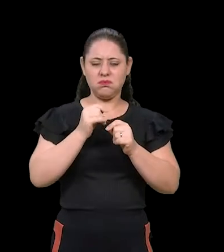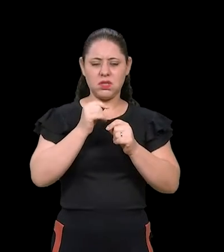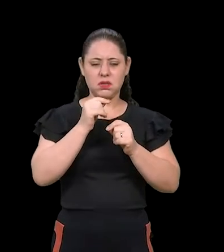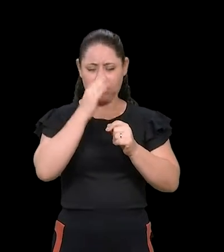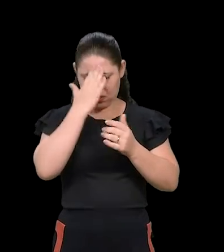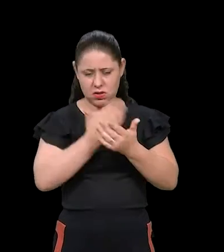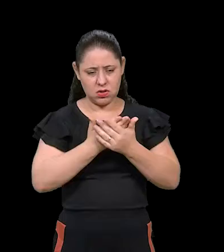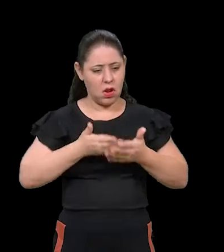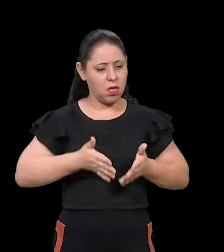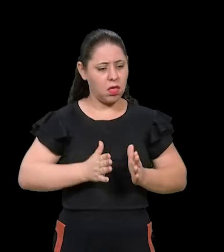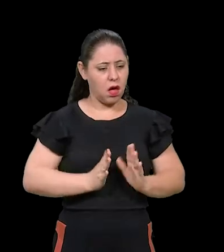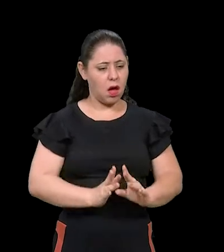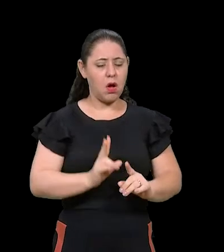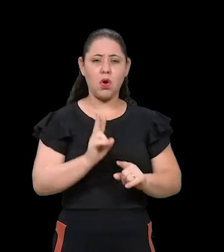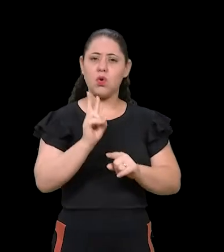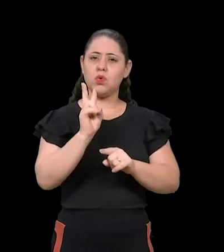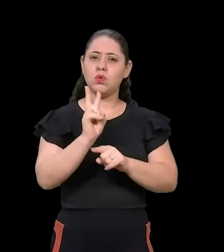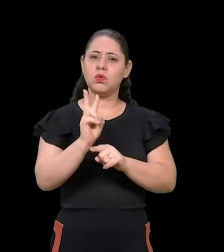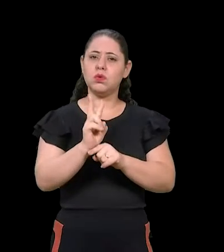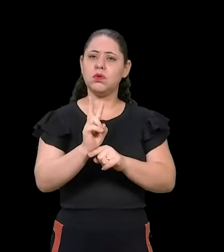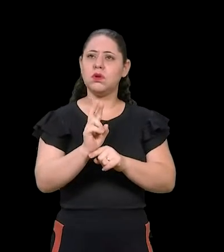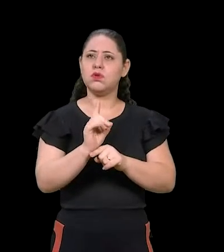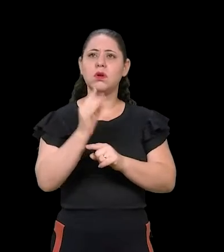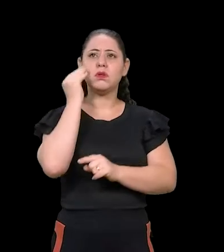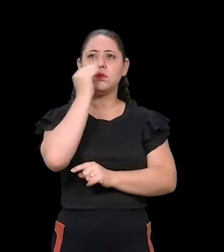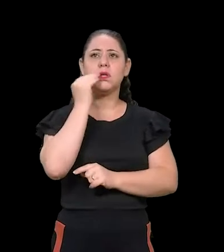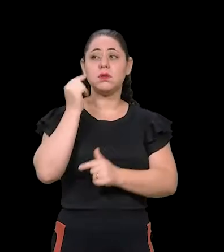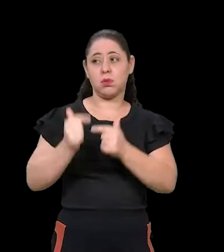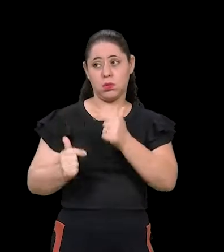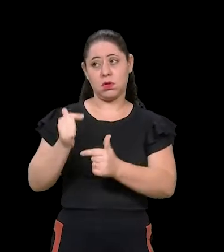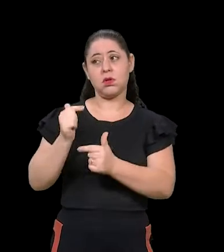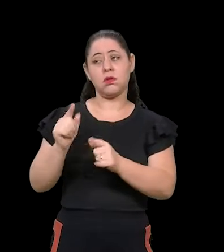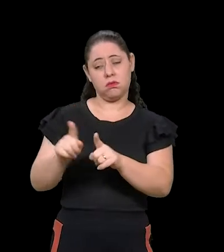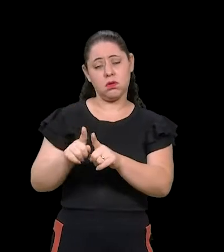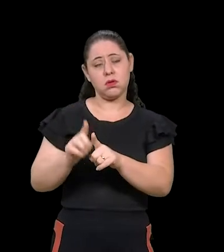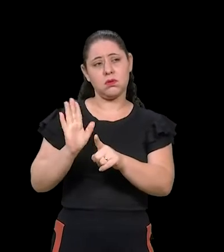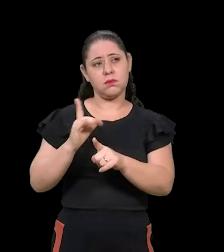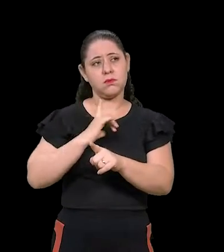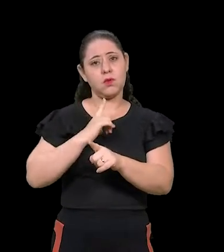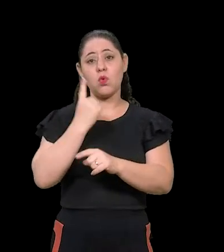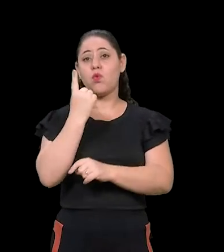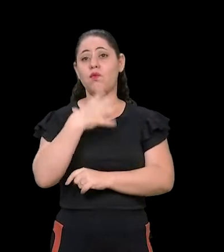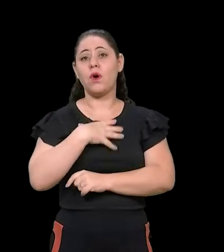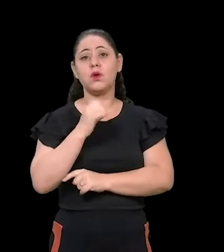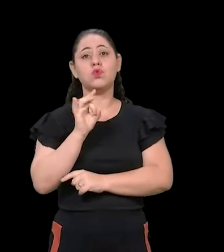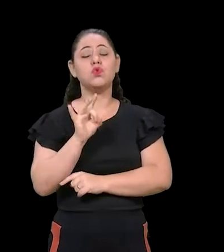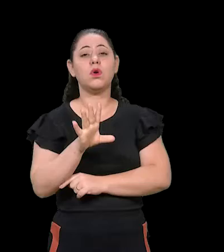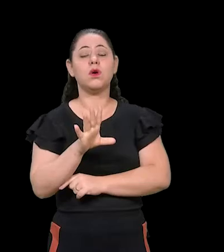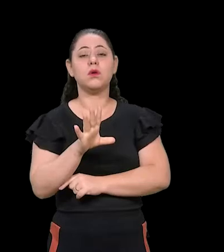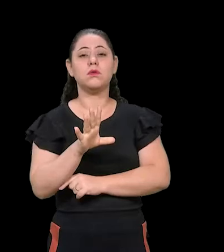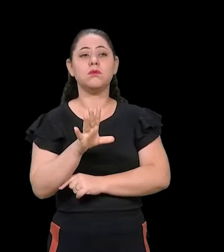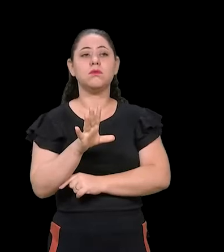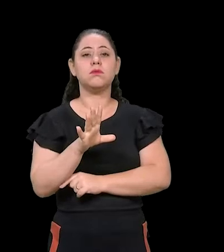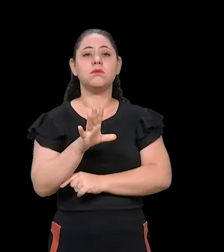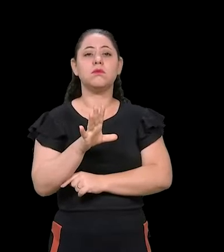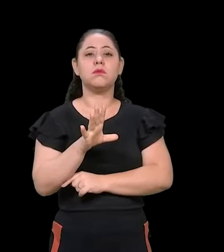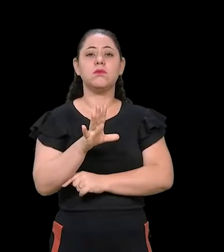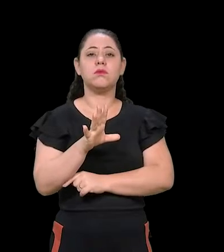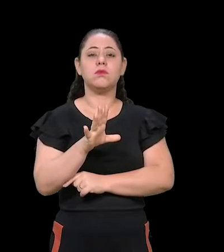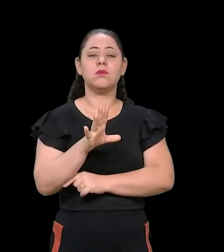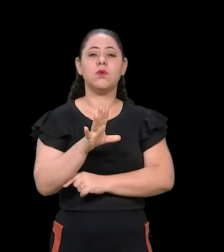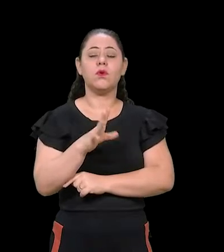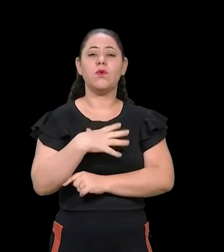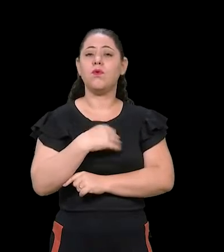como eu falei, não vem no mundo para cuidar... eu tive até experiências políticas também, né? Eu falo assim, eu tenho um filho só,